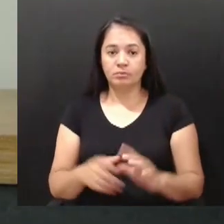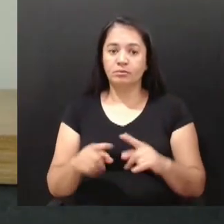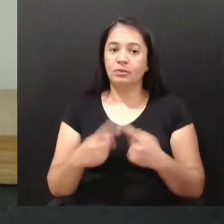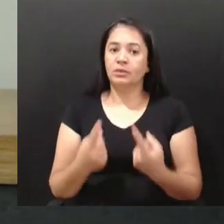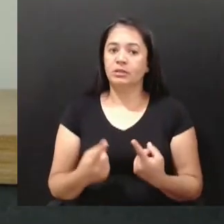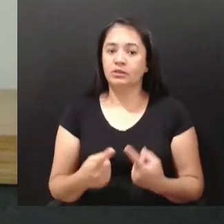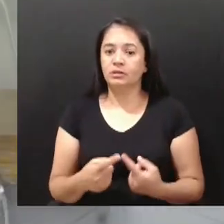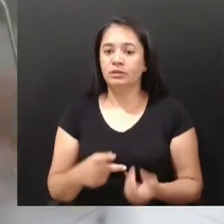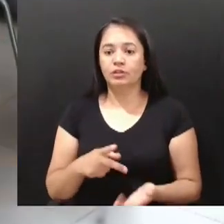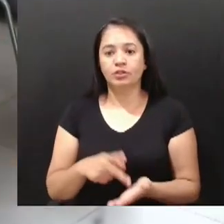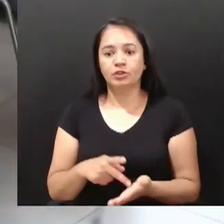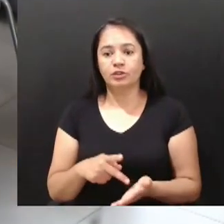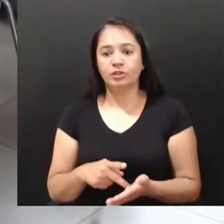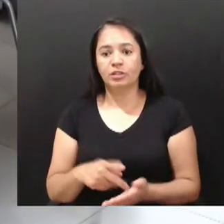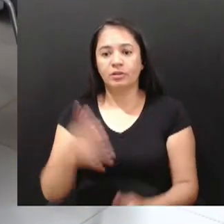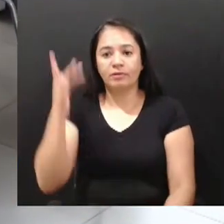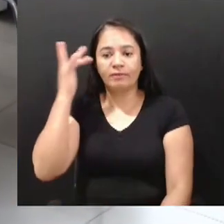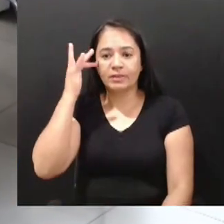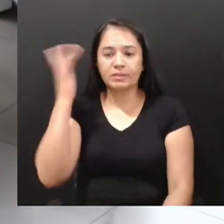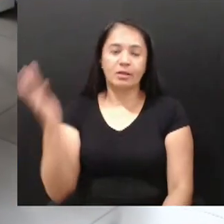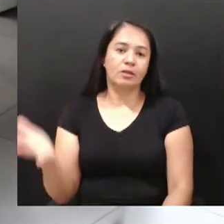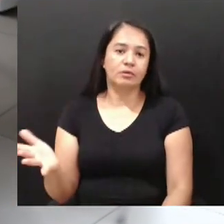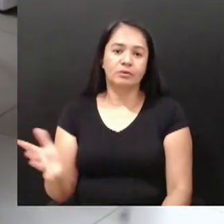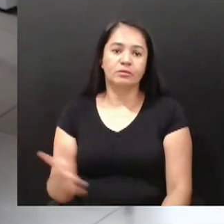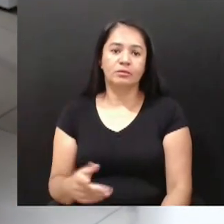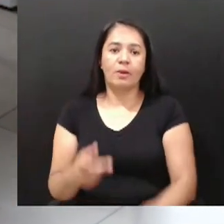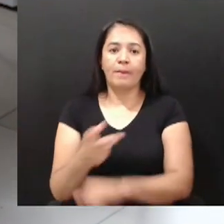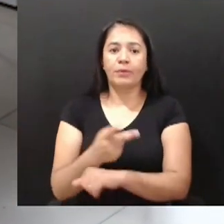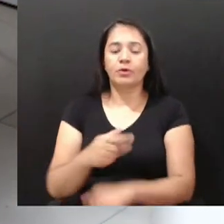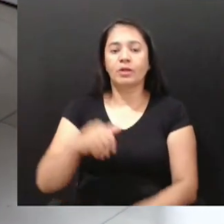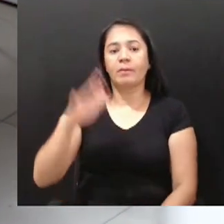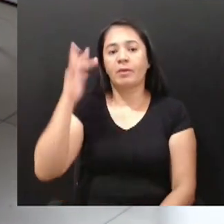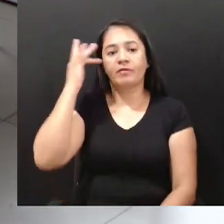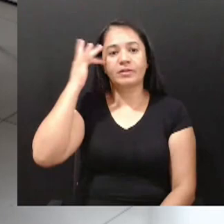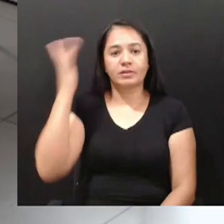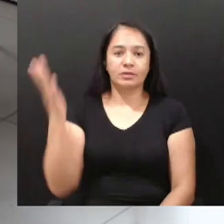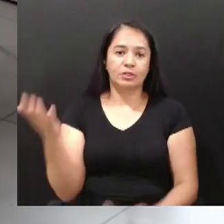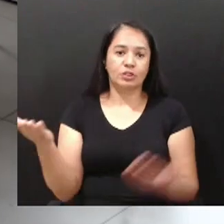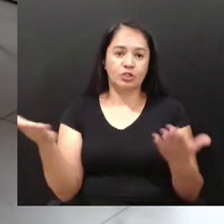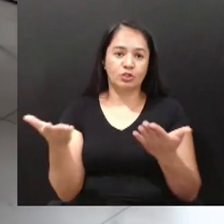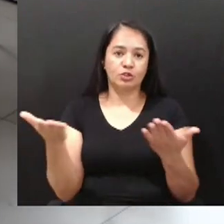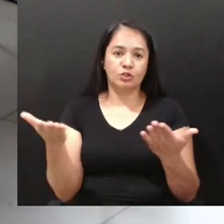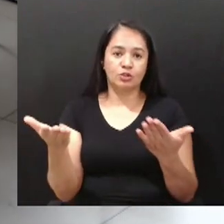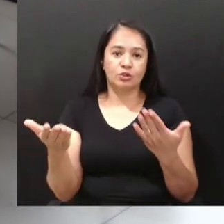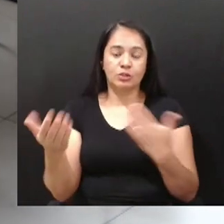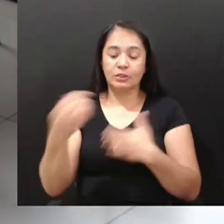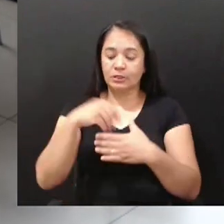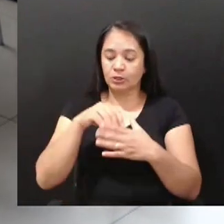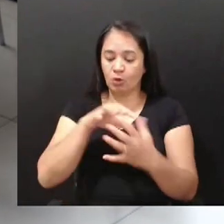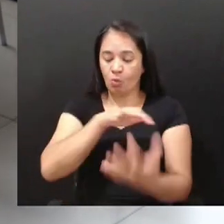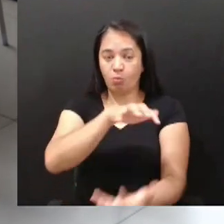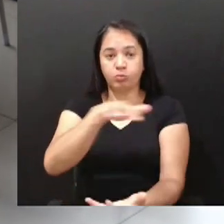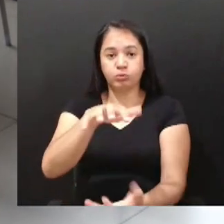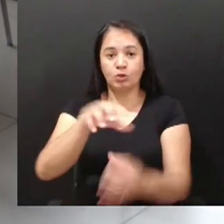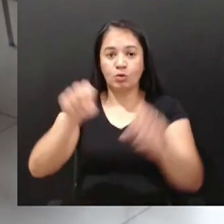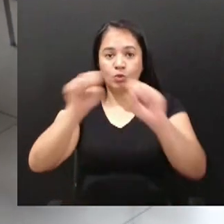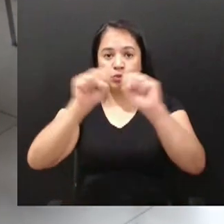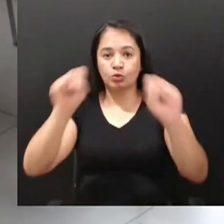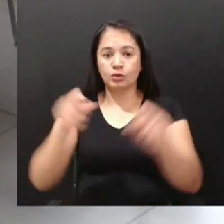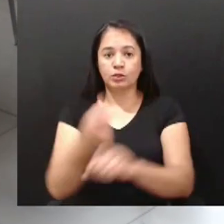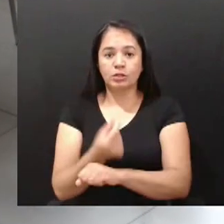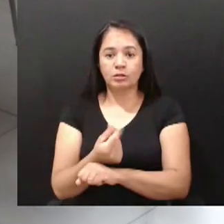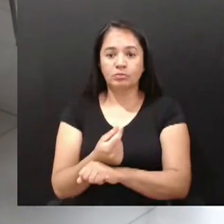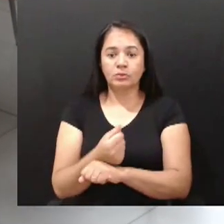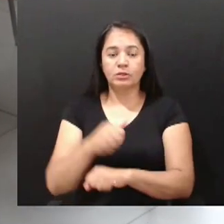facilidade, né? Buscar mais uma facilidade. Hoje, assim, dentro do mundo inteiro, o sistema financeiro nacional mais organizado e robusto é o